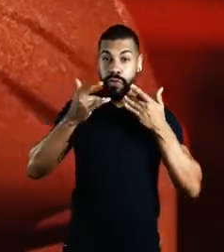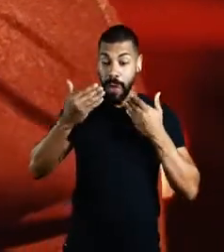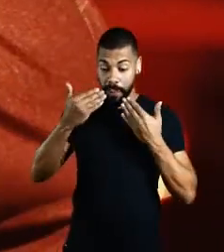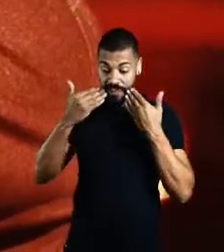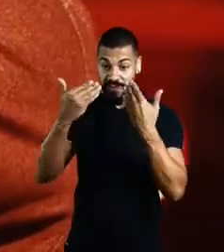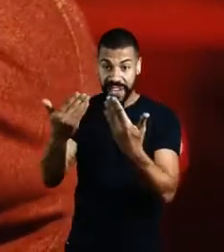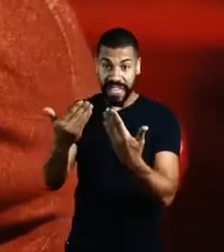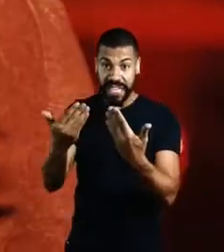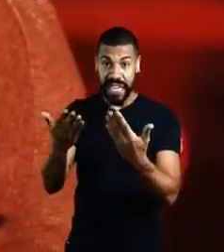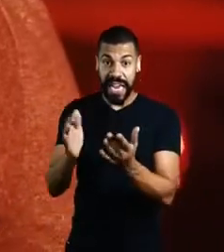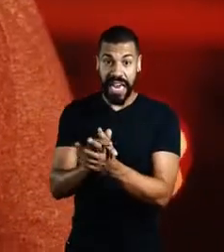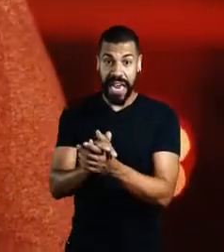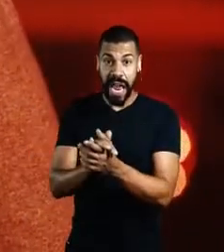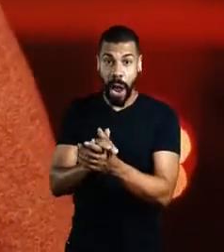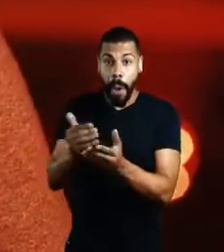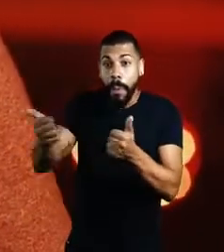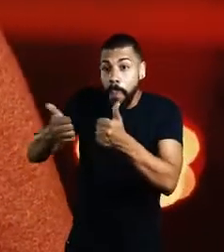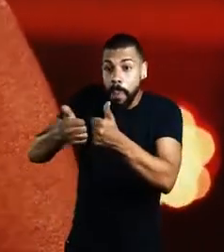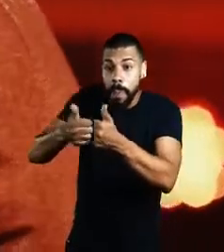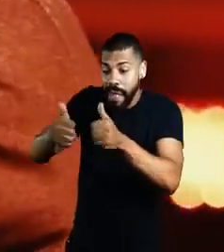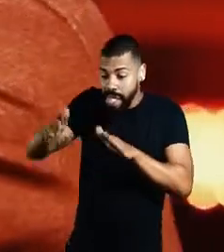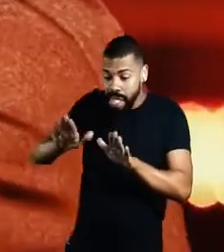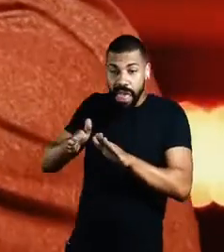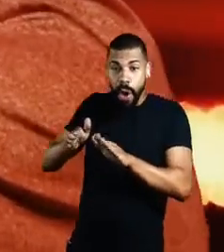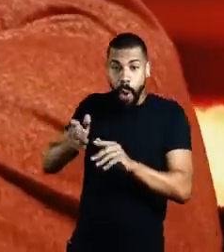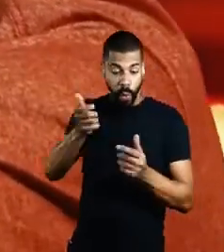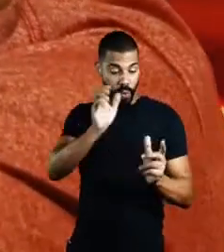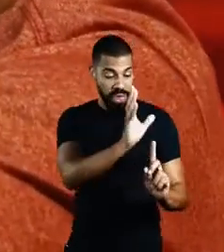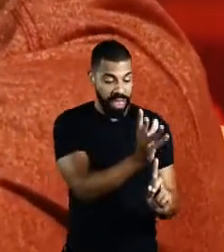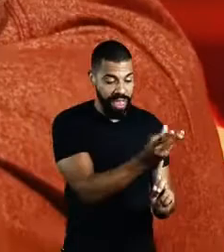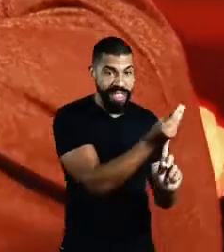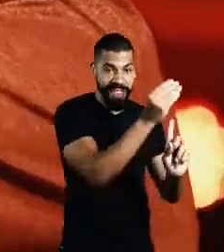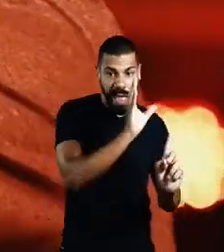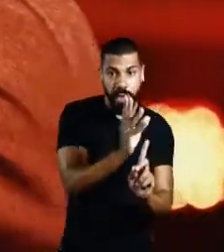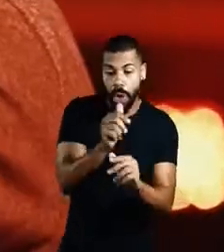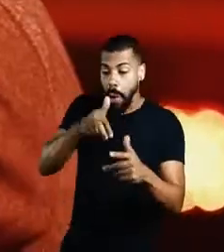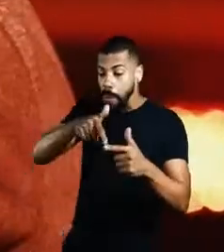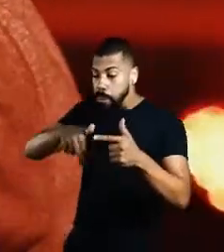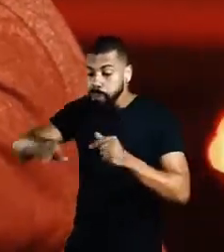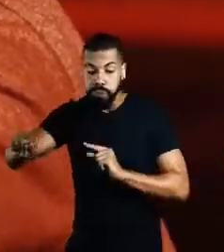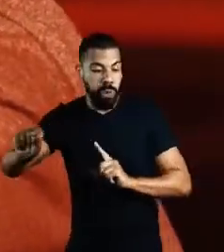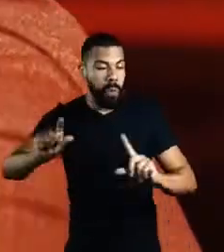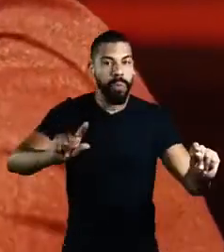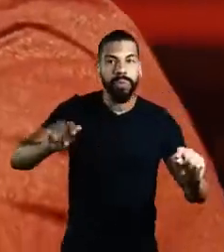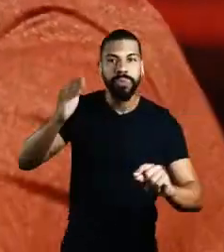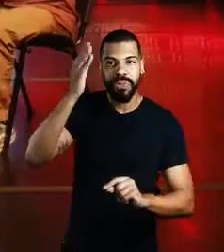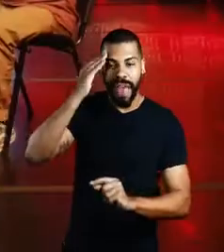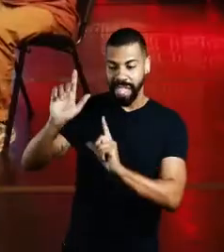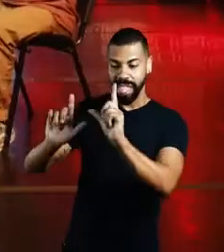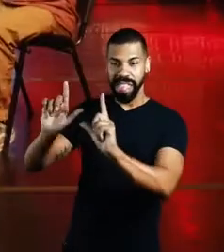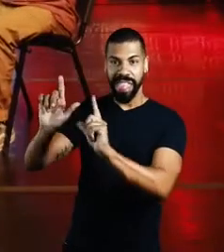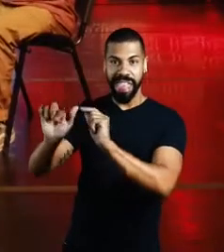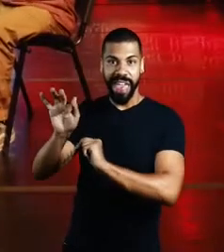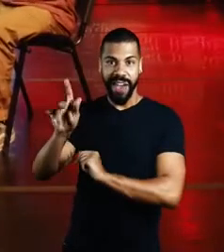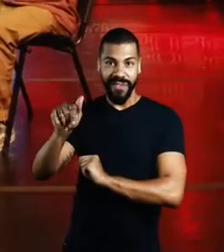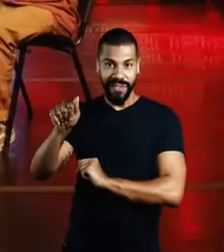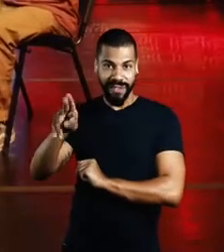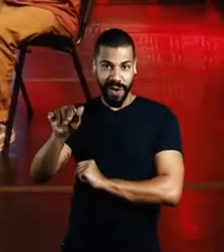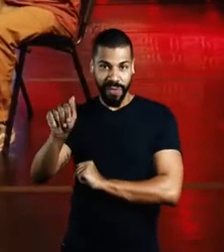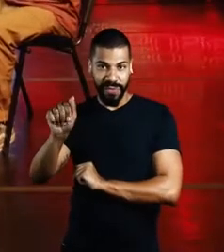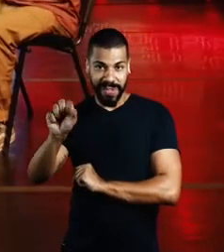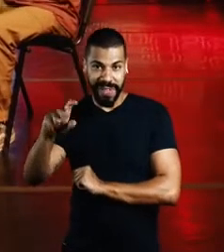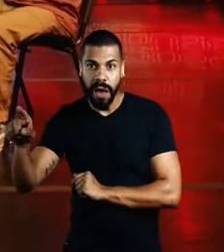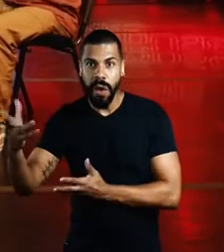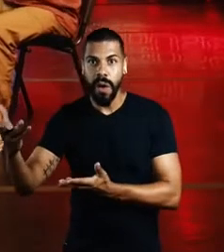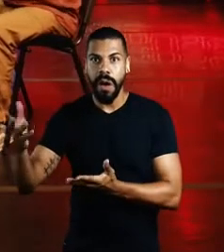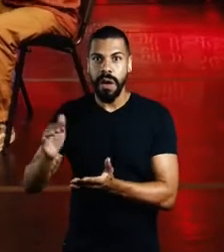frente da saída dos artistas do Perdidos na Noite do Faustão. Então, quer dizer, eu via todo mundo entrando,